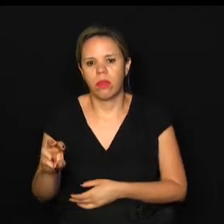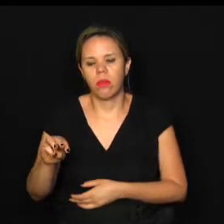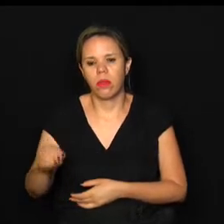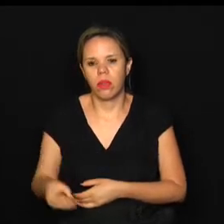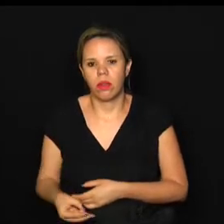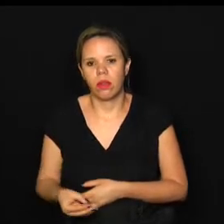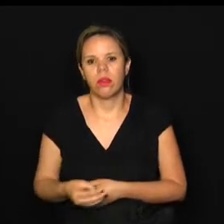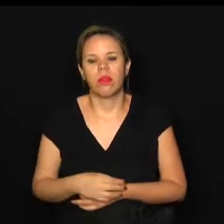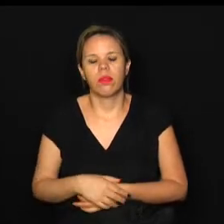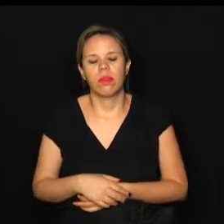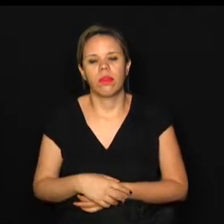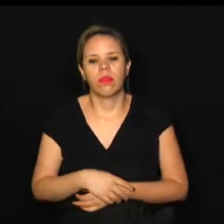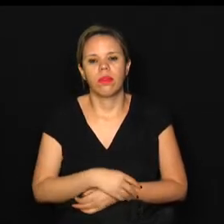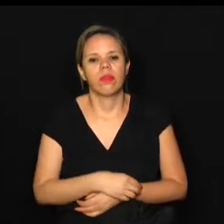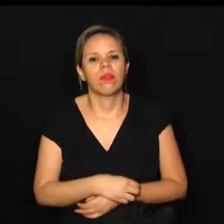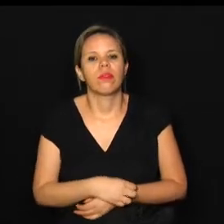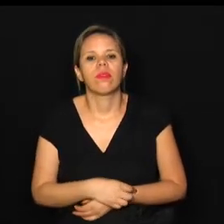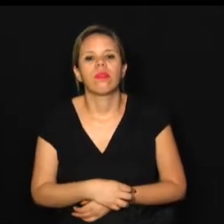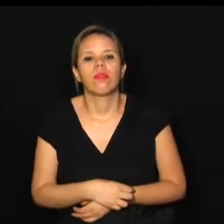2.635.001.023.